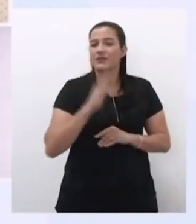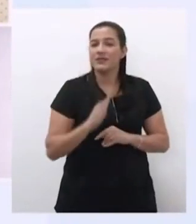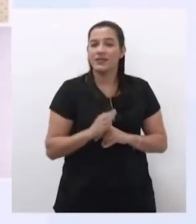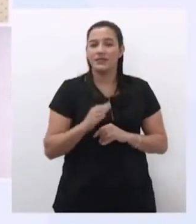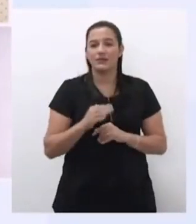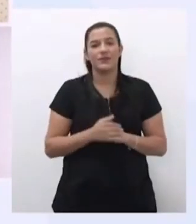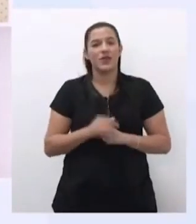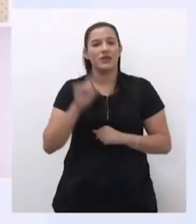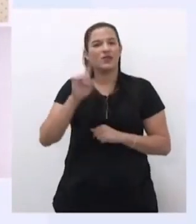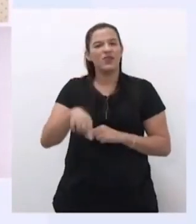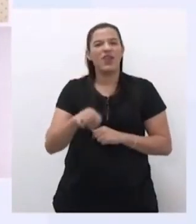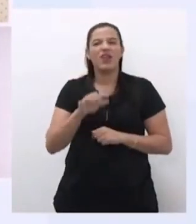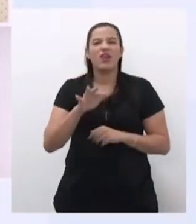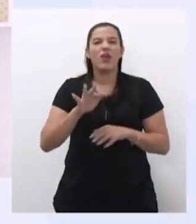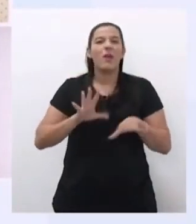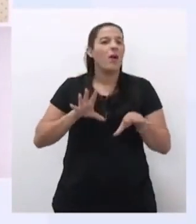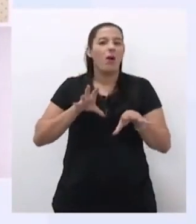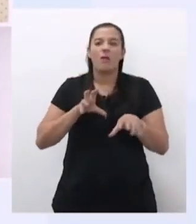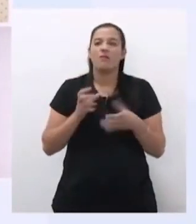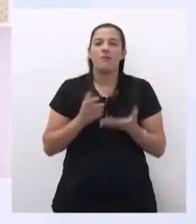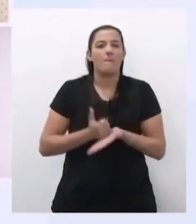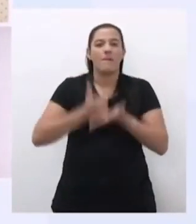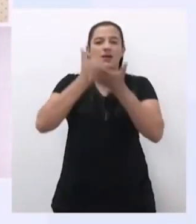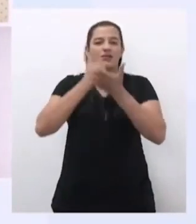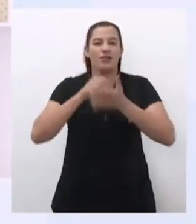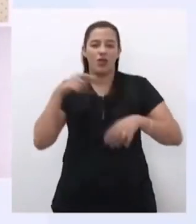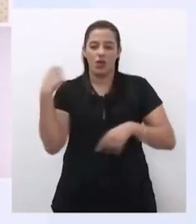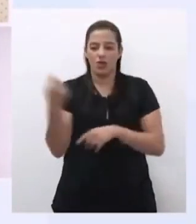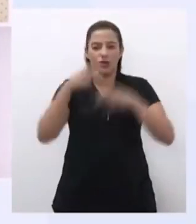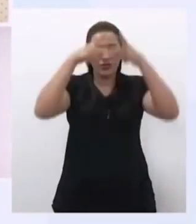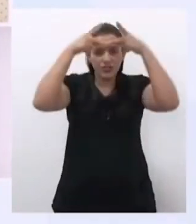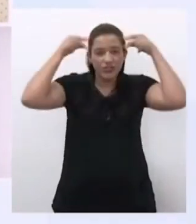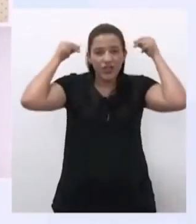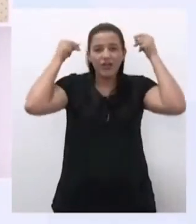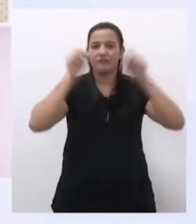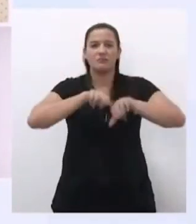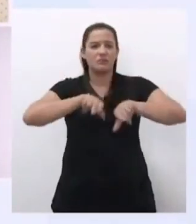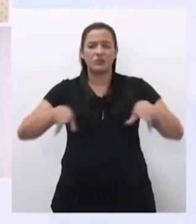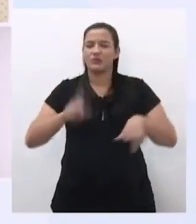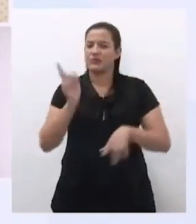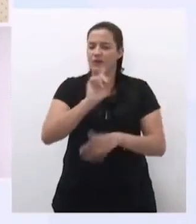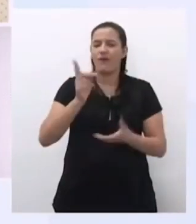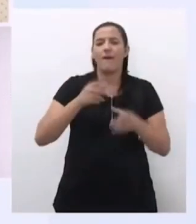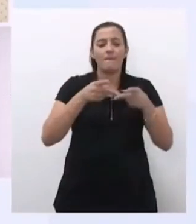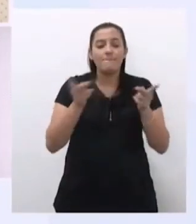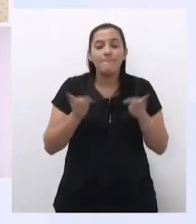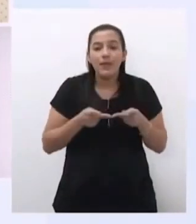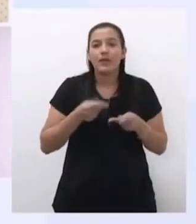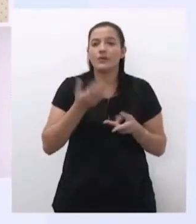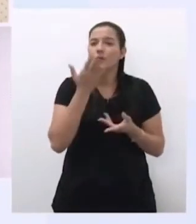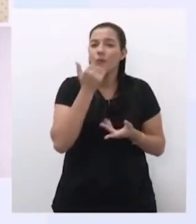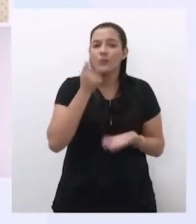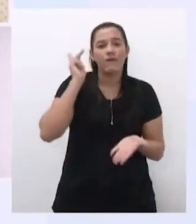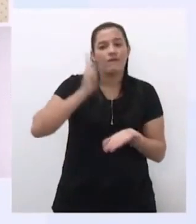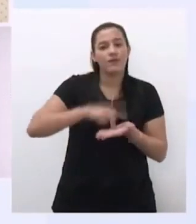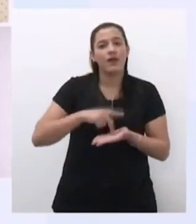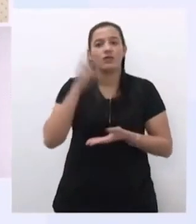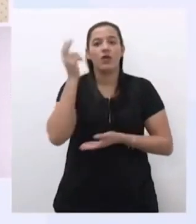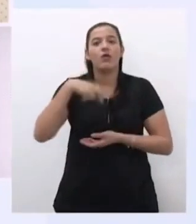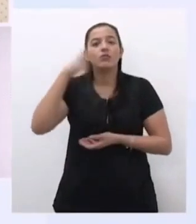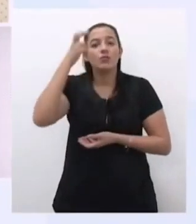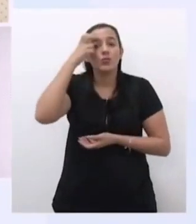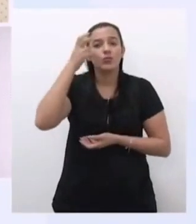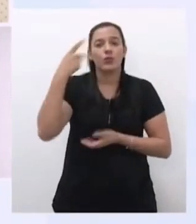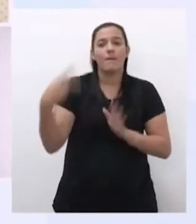nada de Masterchef, não tem nada de... são pratos reais, da vida real. Esses pratos são os pratos que garantiram a nossa cultura e